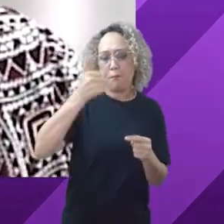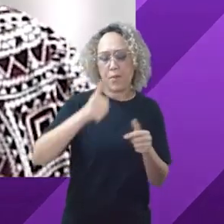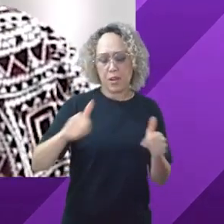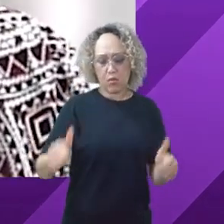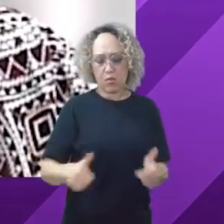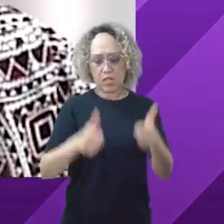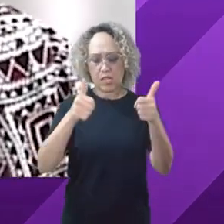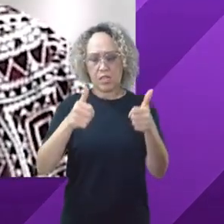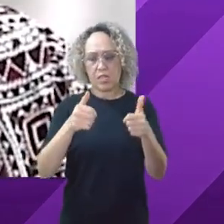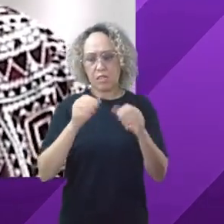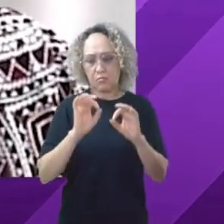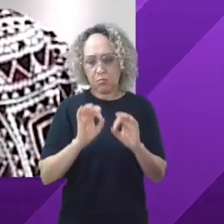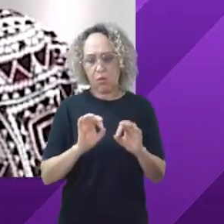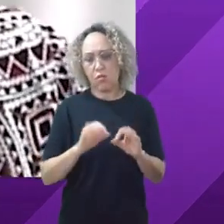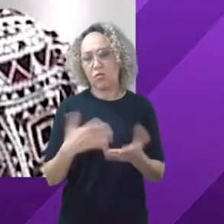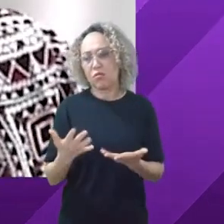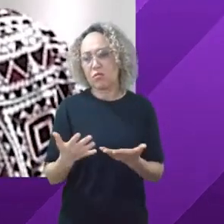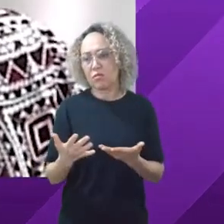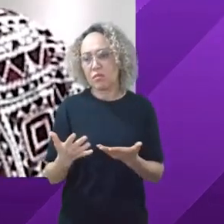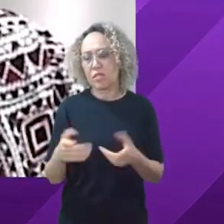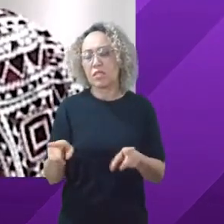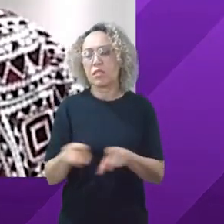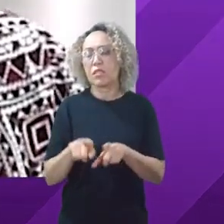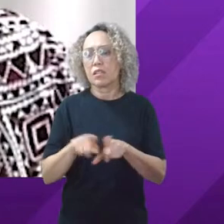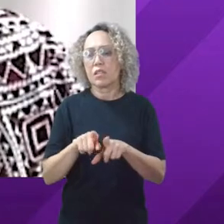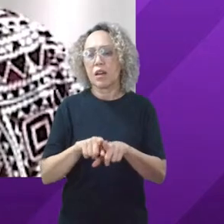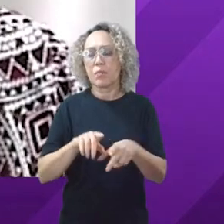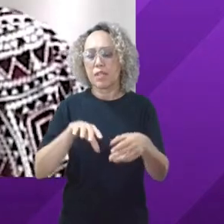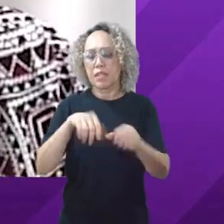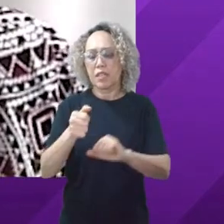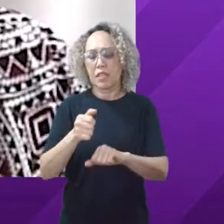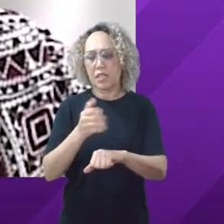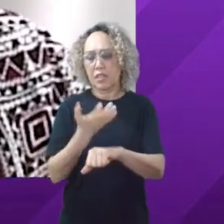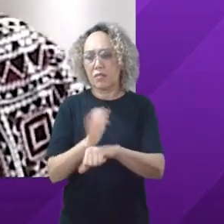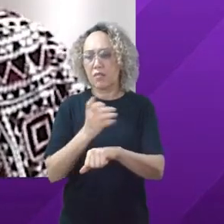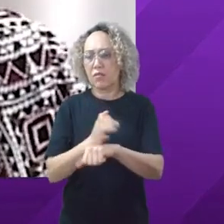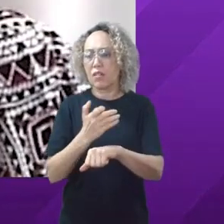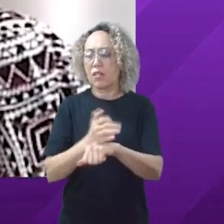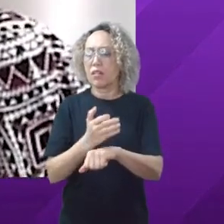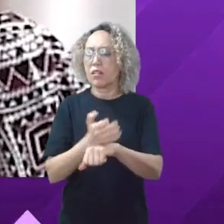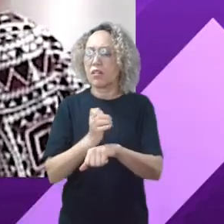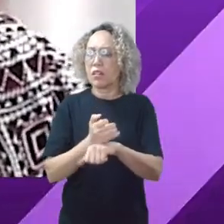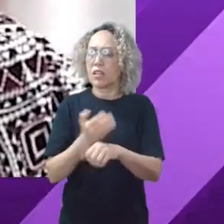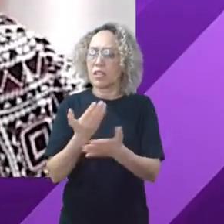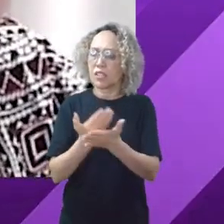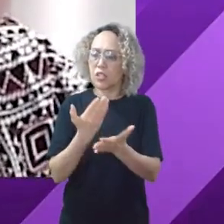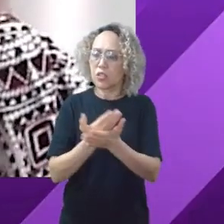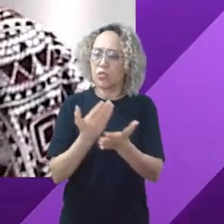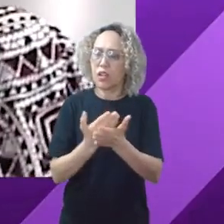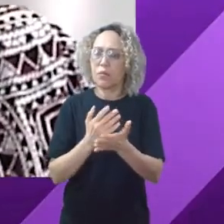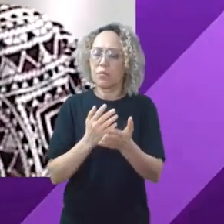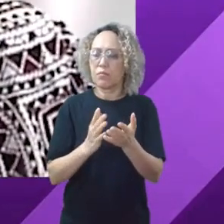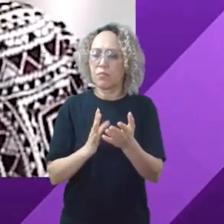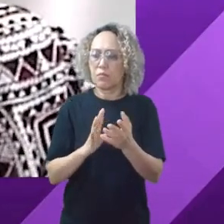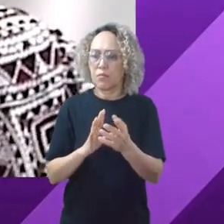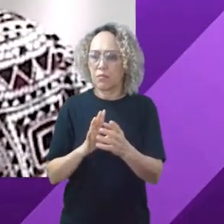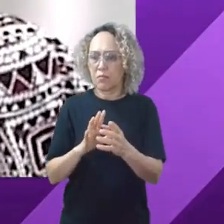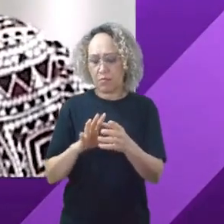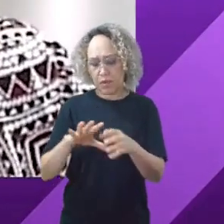qualidade, ou então tem que também se qualificar para incorporar novas tecnologias.